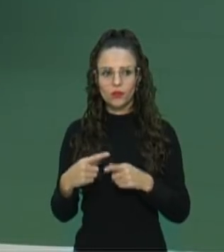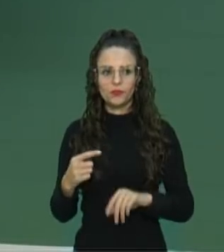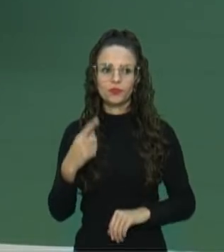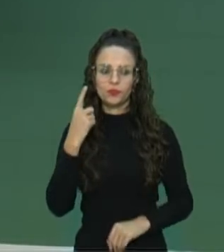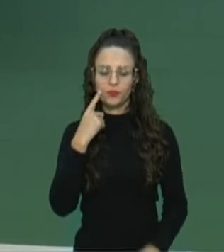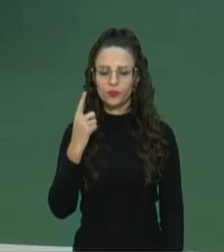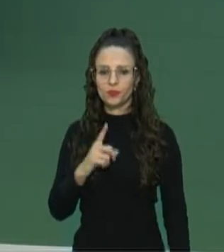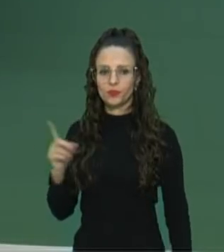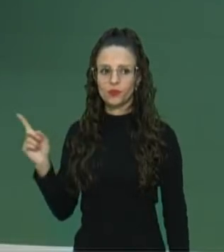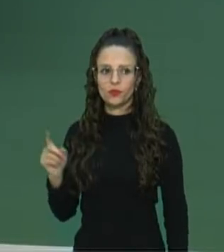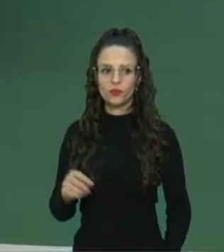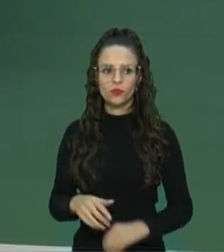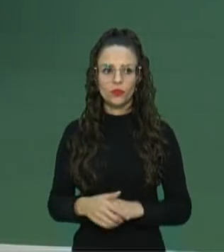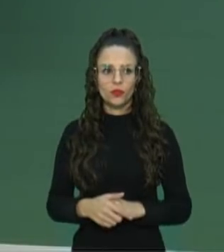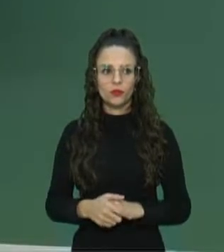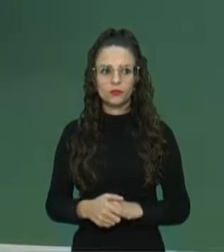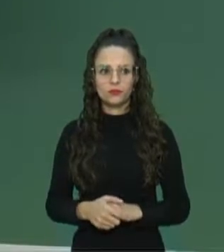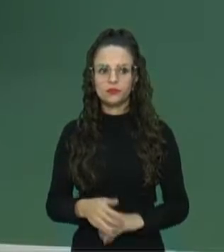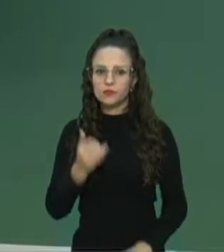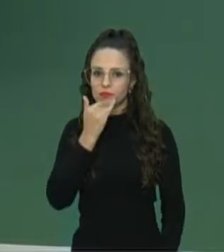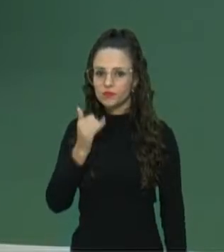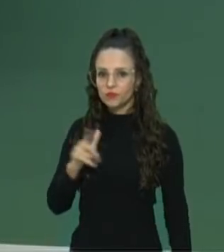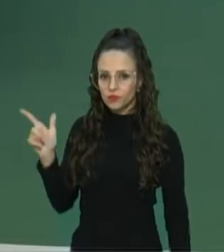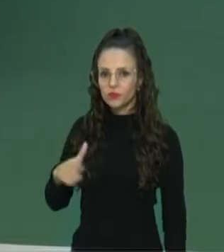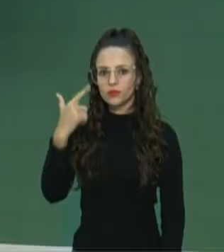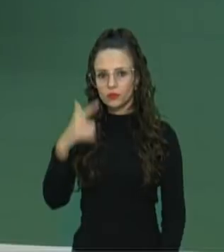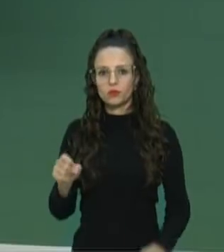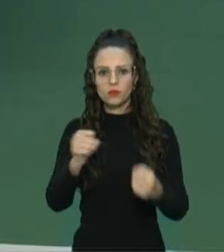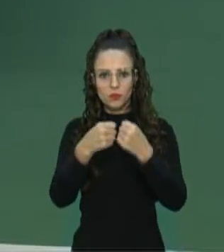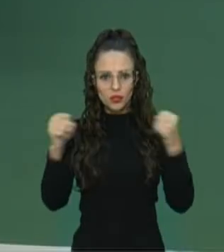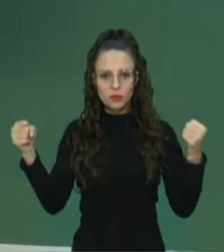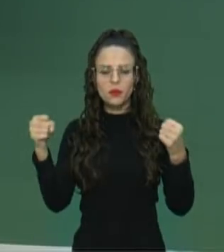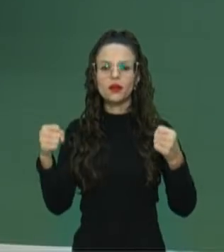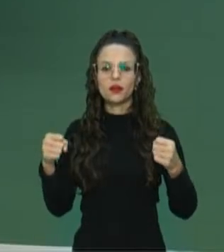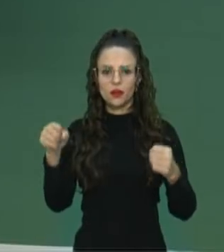ver aqui. Opa, perdão, né? Tem mais um mapa aqui que